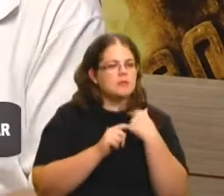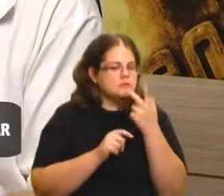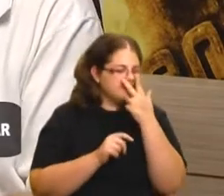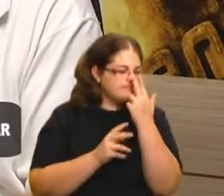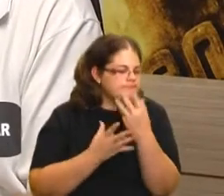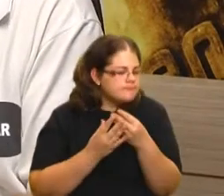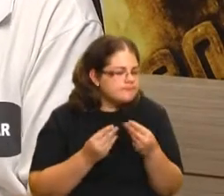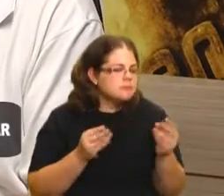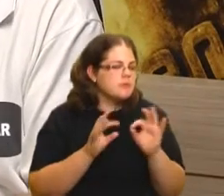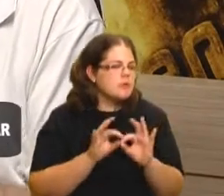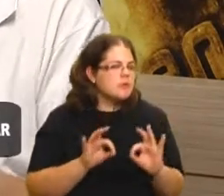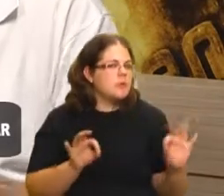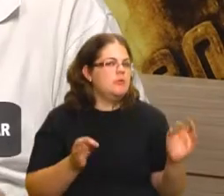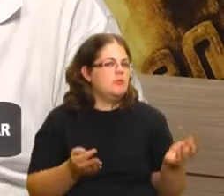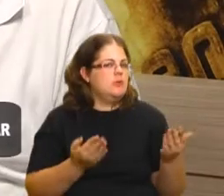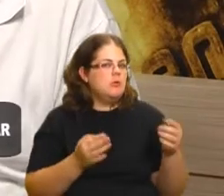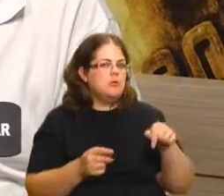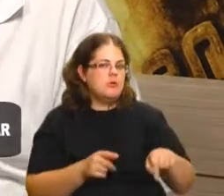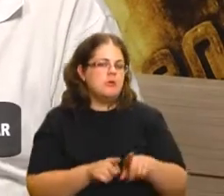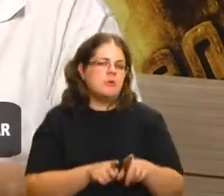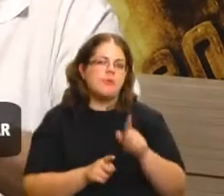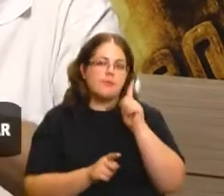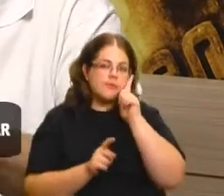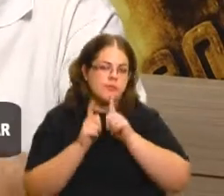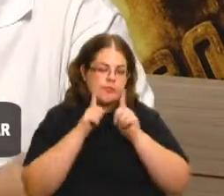suaviza muito.